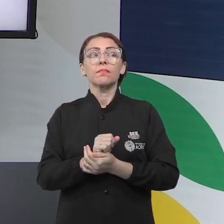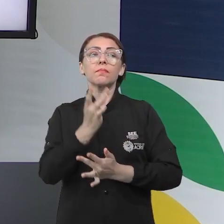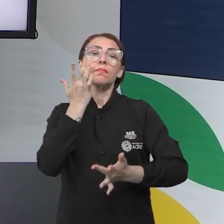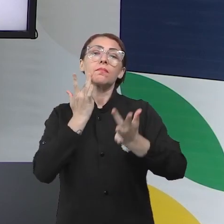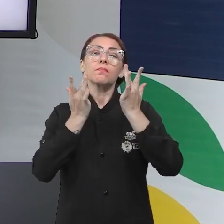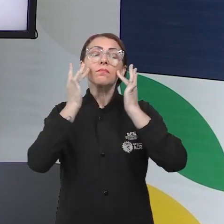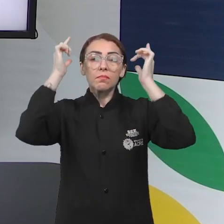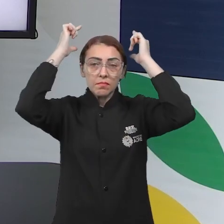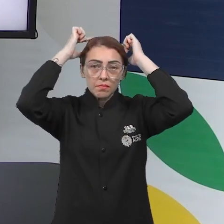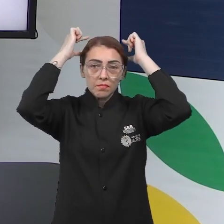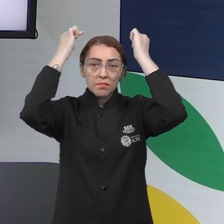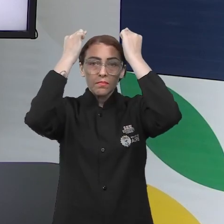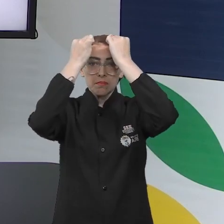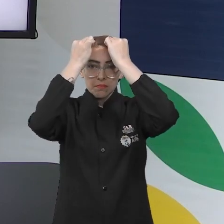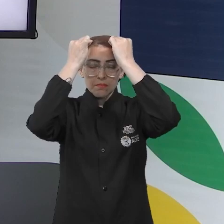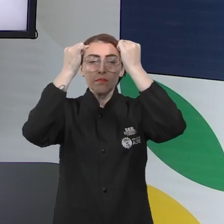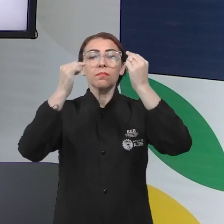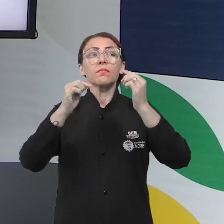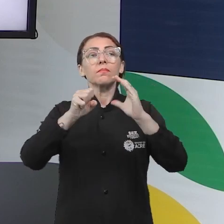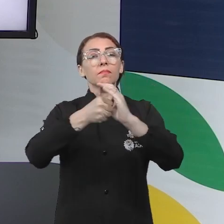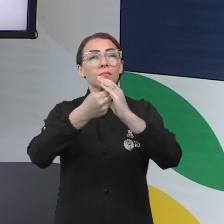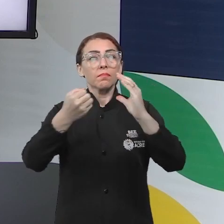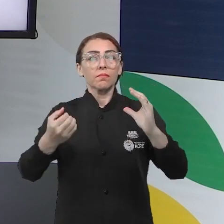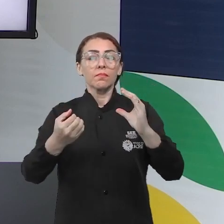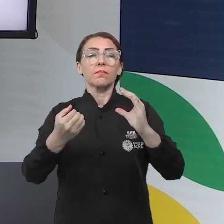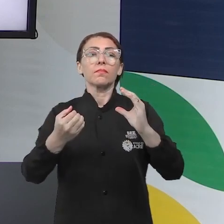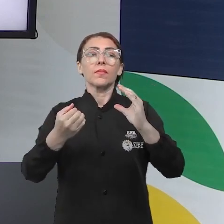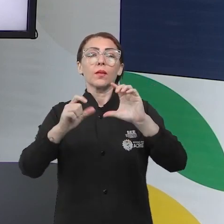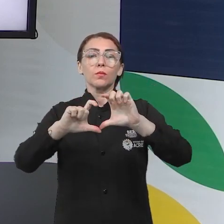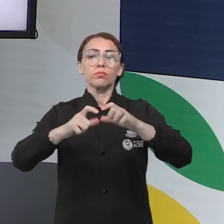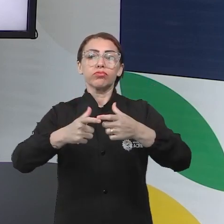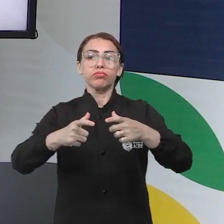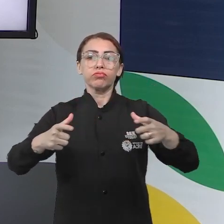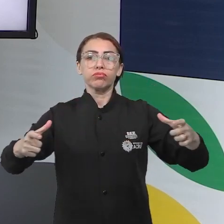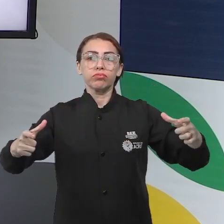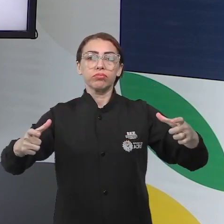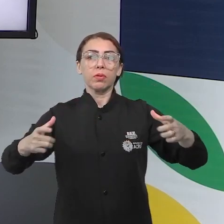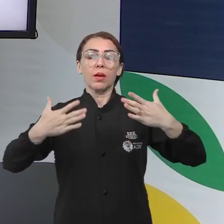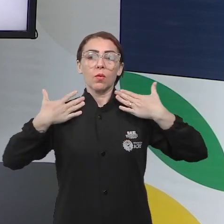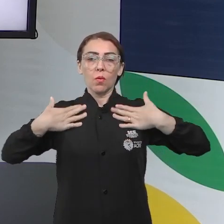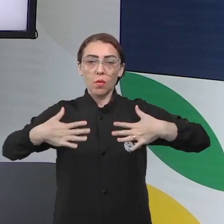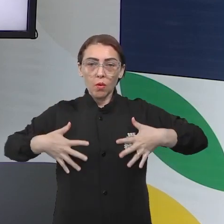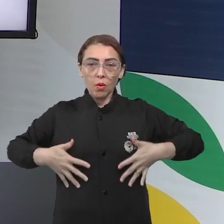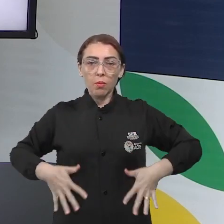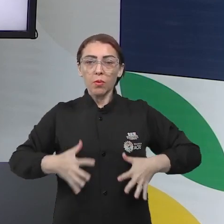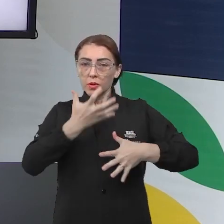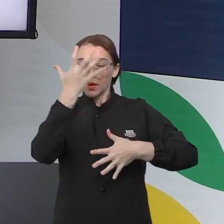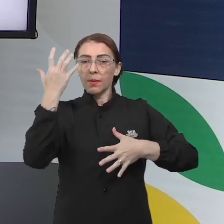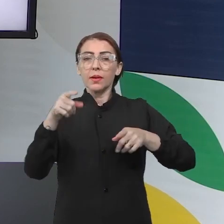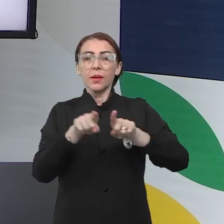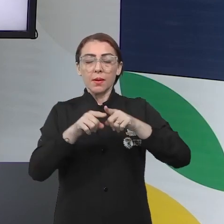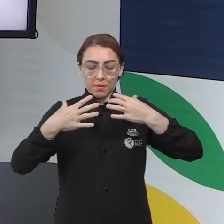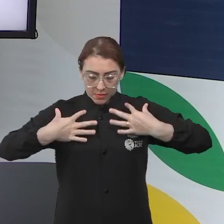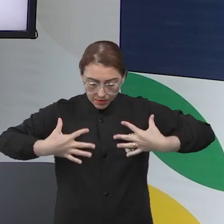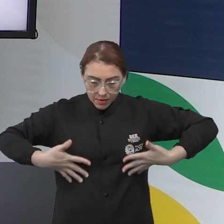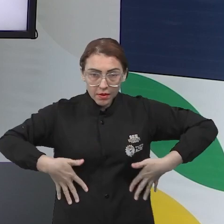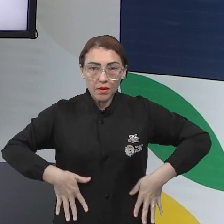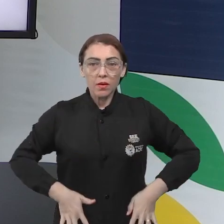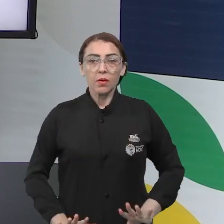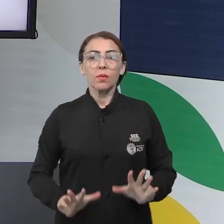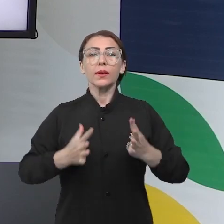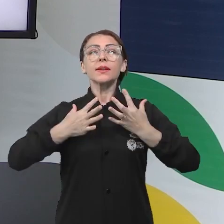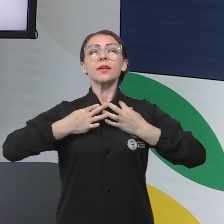grego, essa caracterização, ela se estendeu para o corpo, né? Além da máscara, ela foi para o corpo com